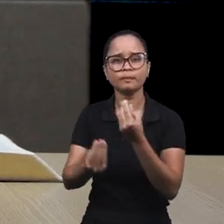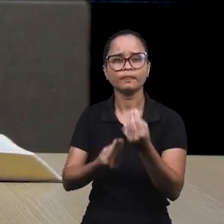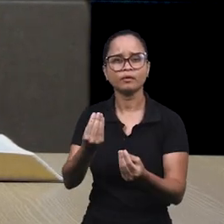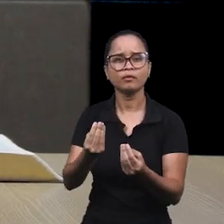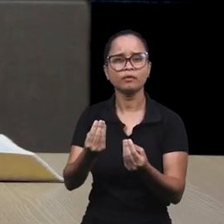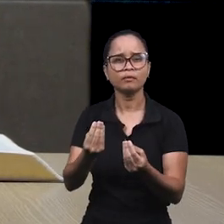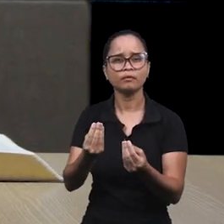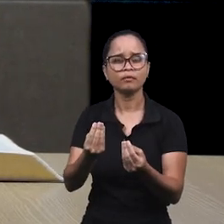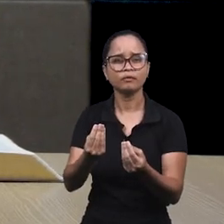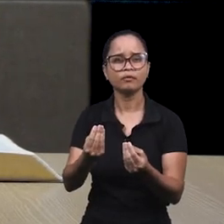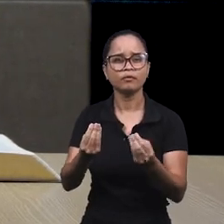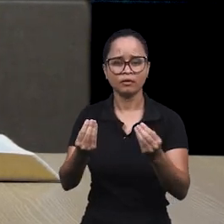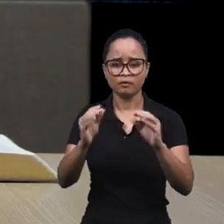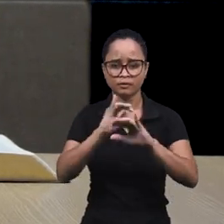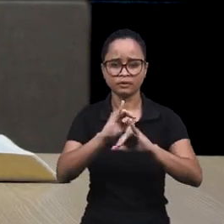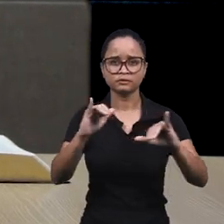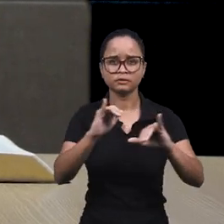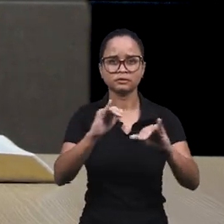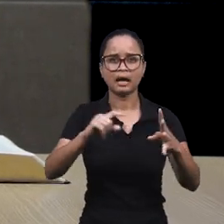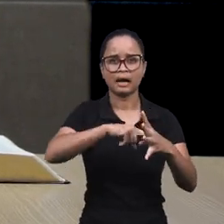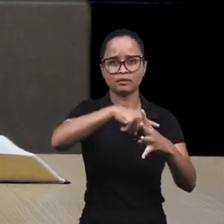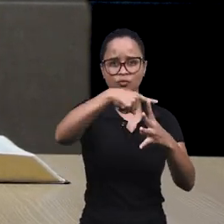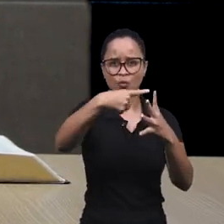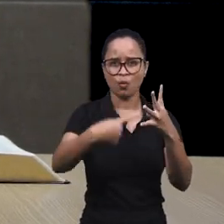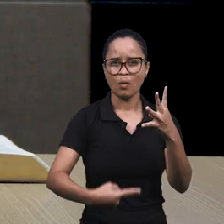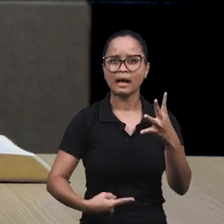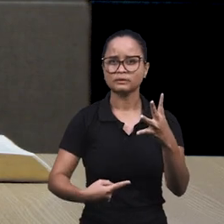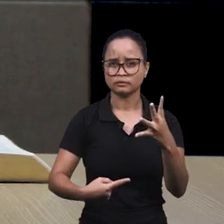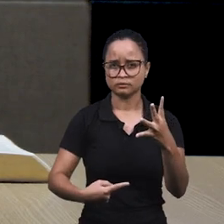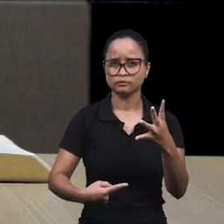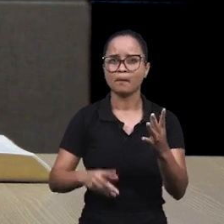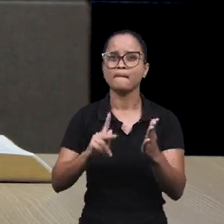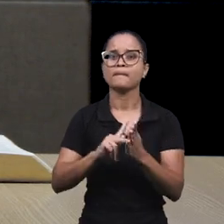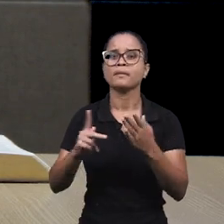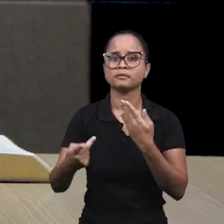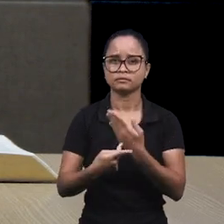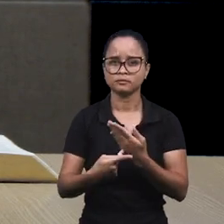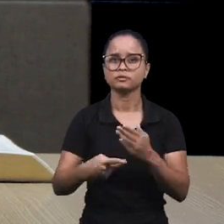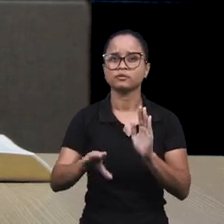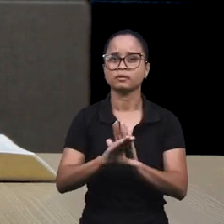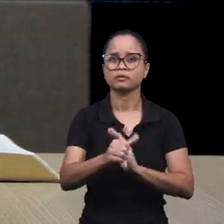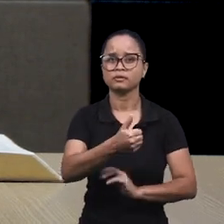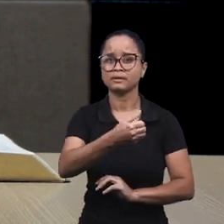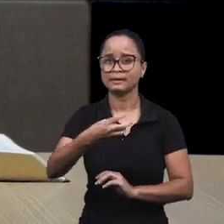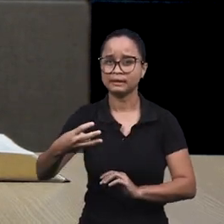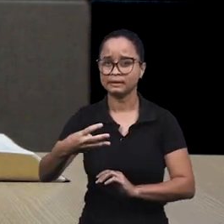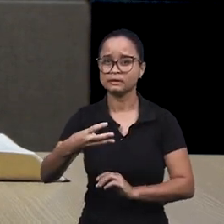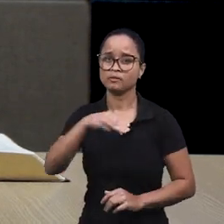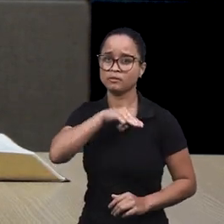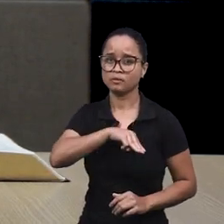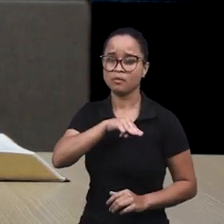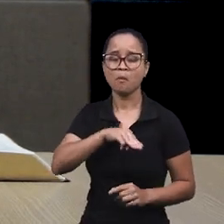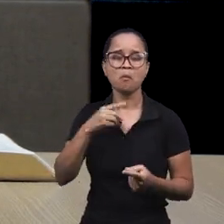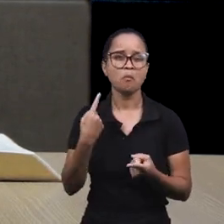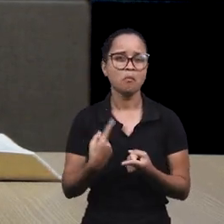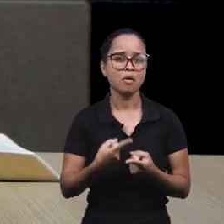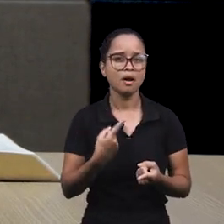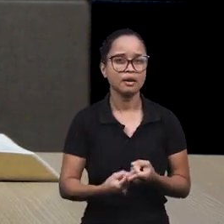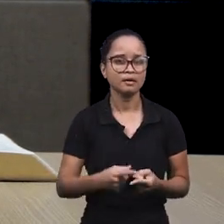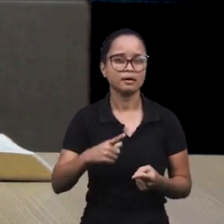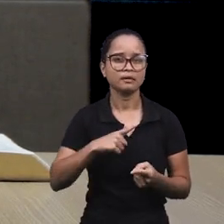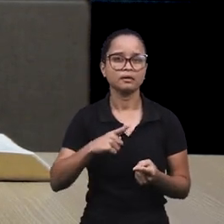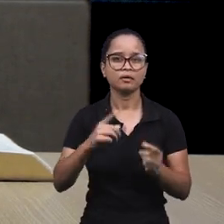foram transmitidas as 4 primeiras parábolas do capítulo 13 de Mateus, porque elas foram proferidas para